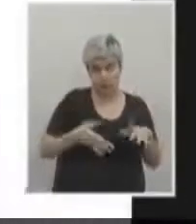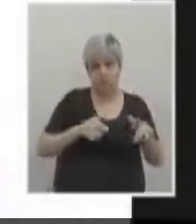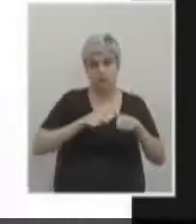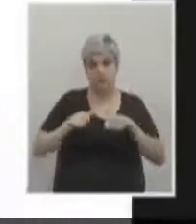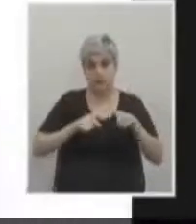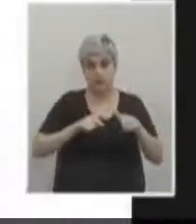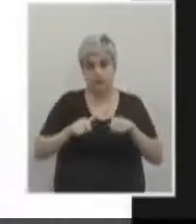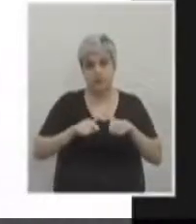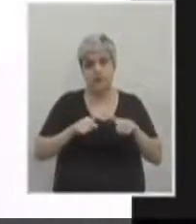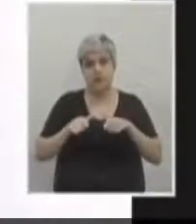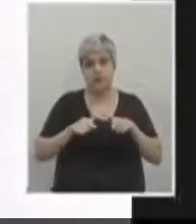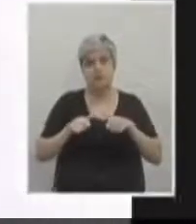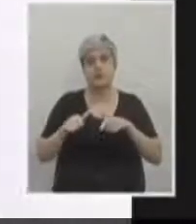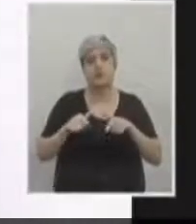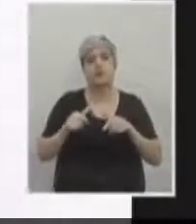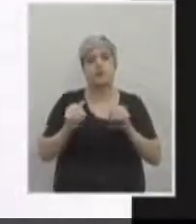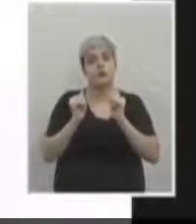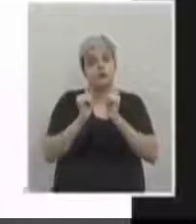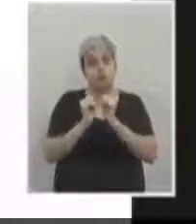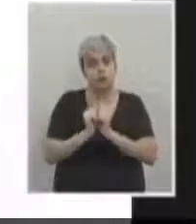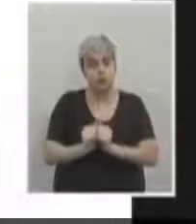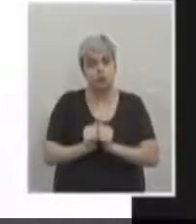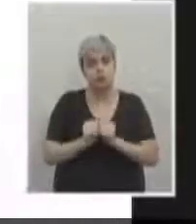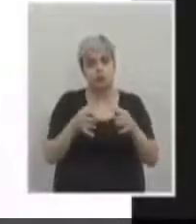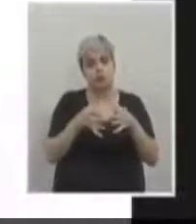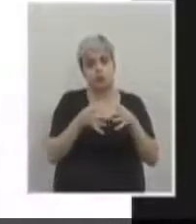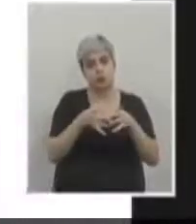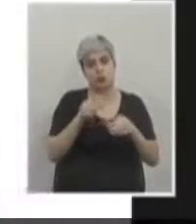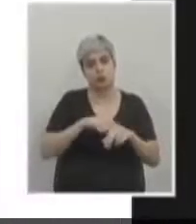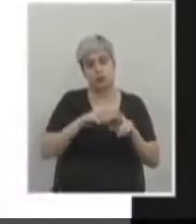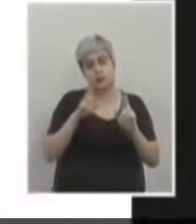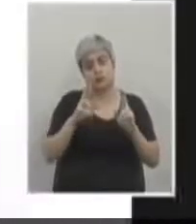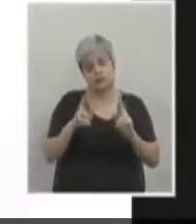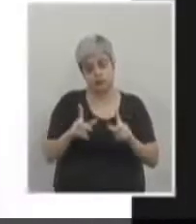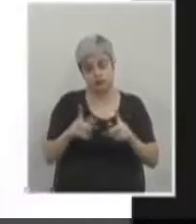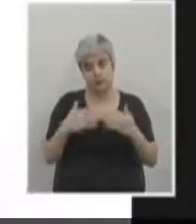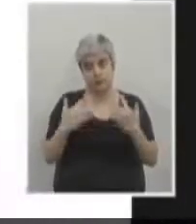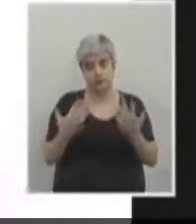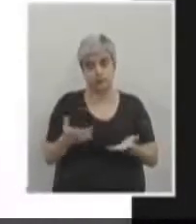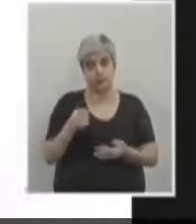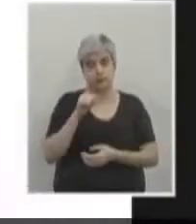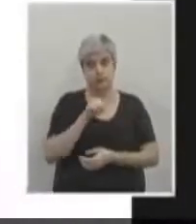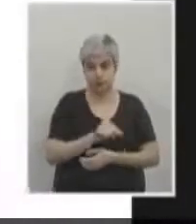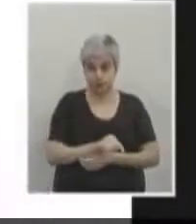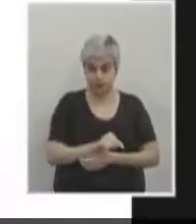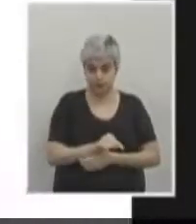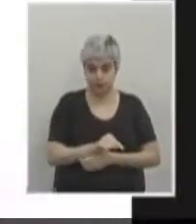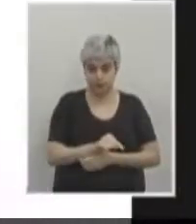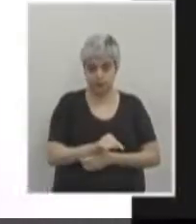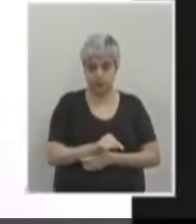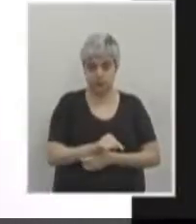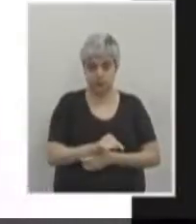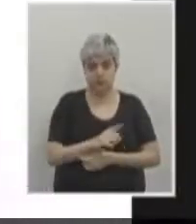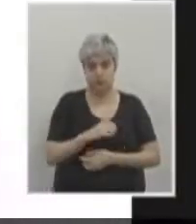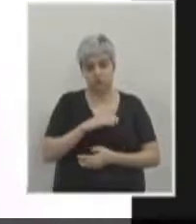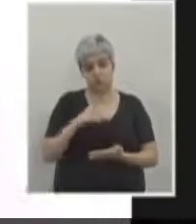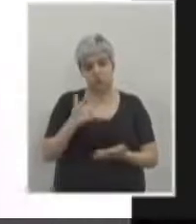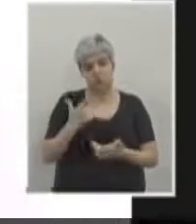com extensão no contraturno. Tá? Então, hoje o que a gente tem é essa